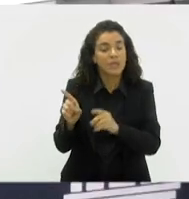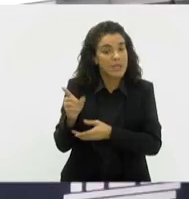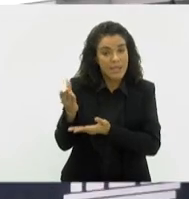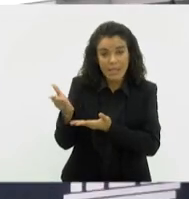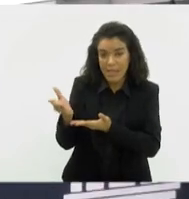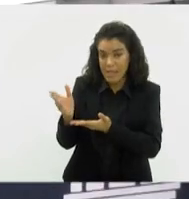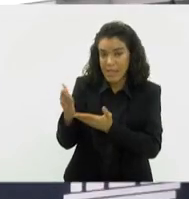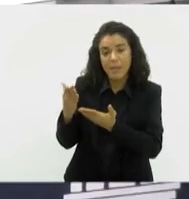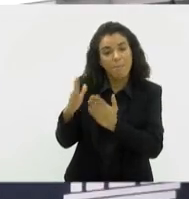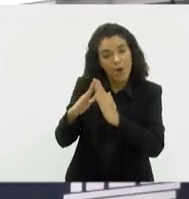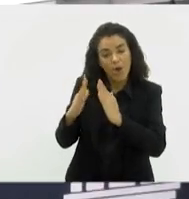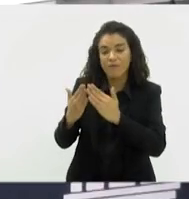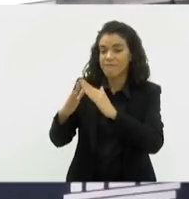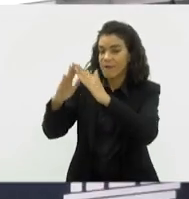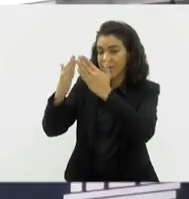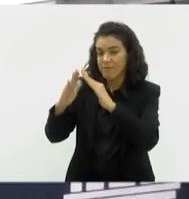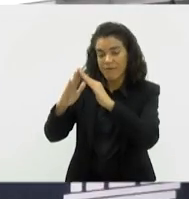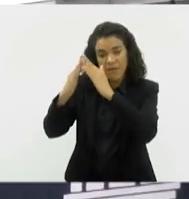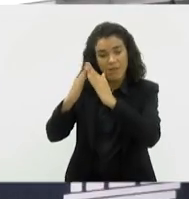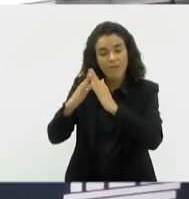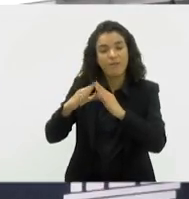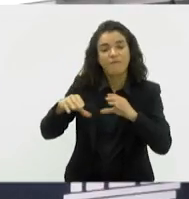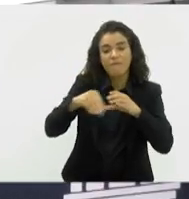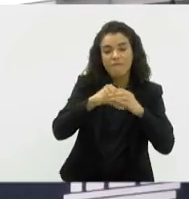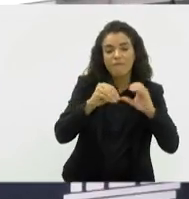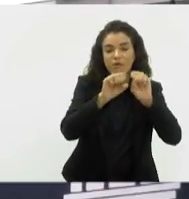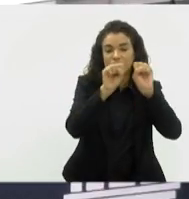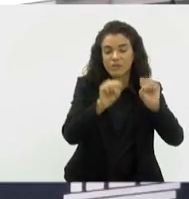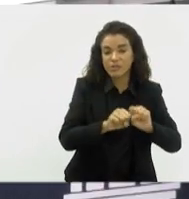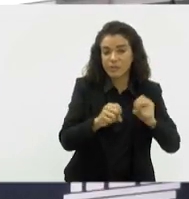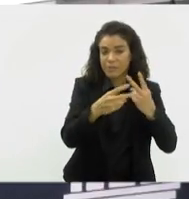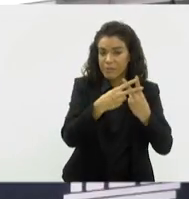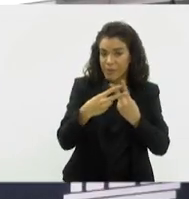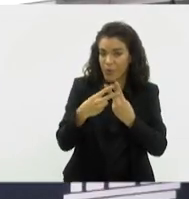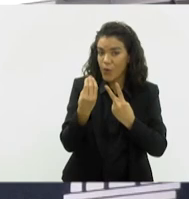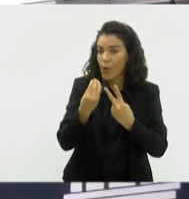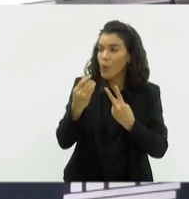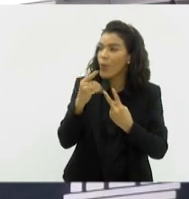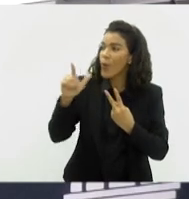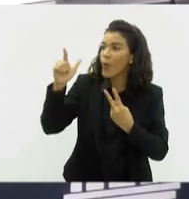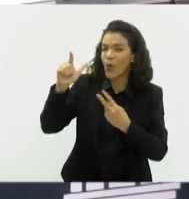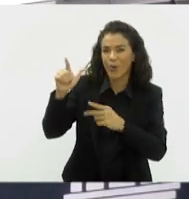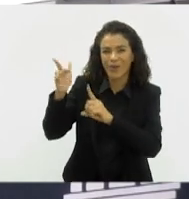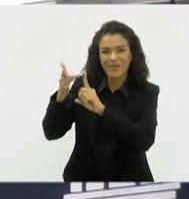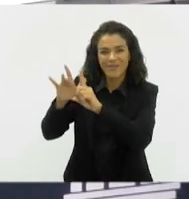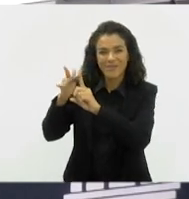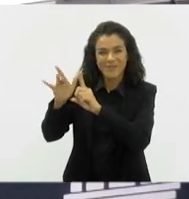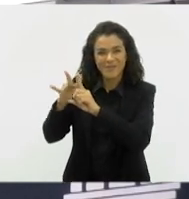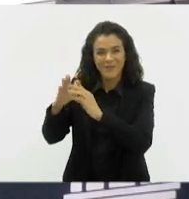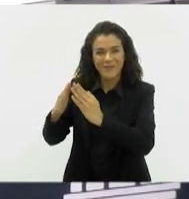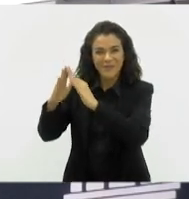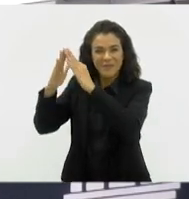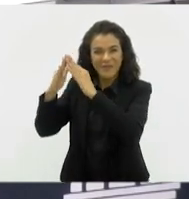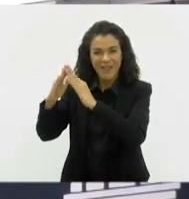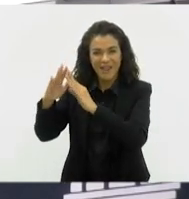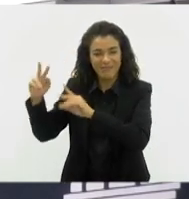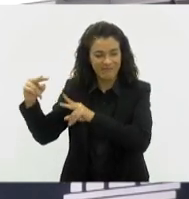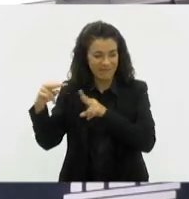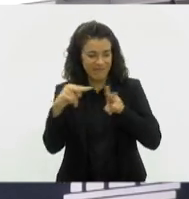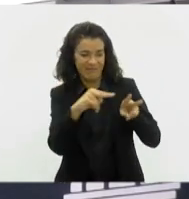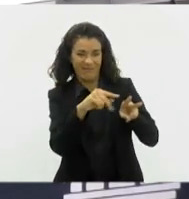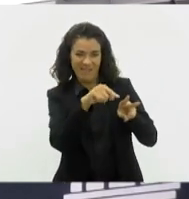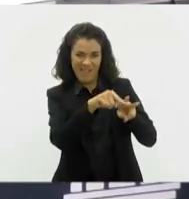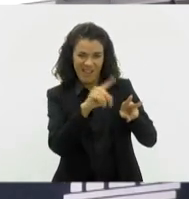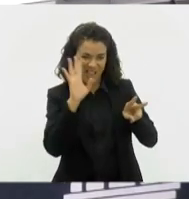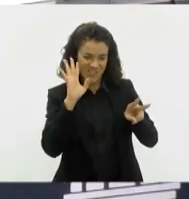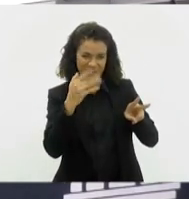um favelado que passou pelo sistema prisional, como que um outro favelado vítima vai sentir segurança que ele